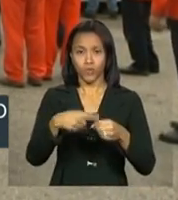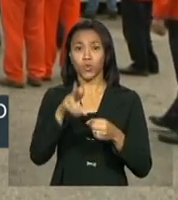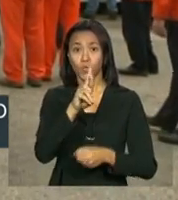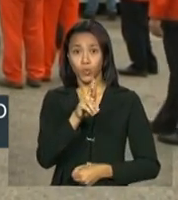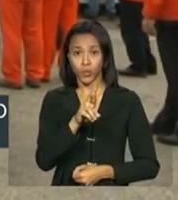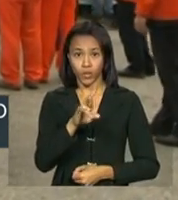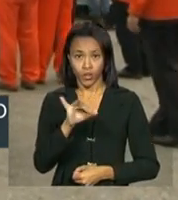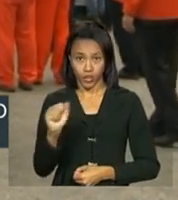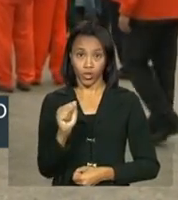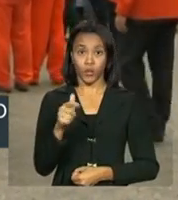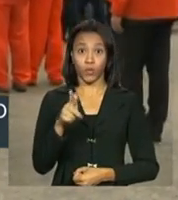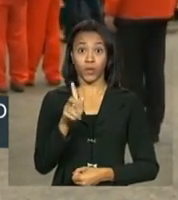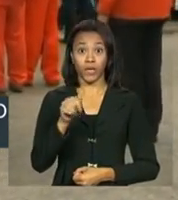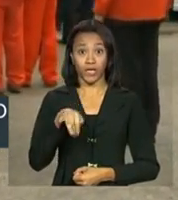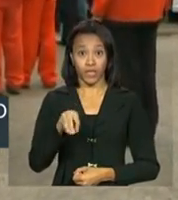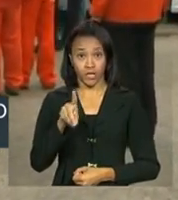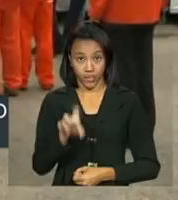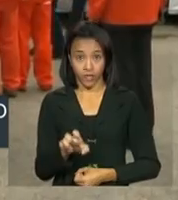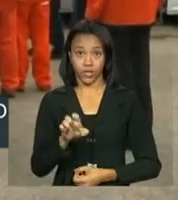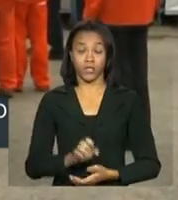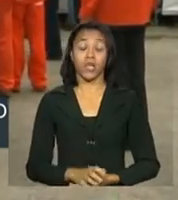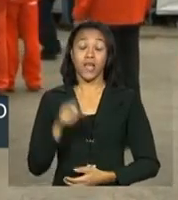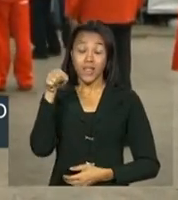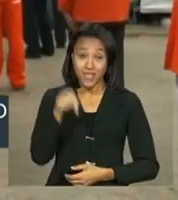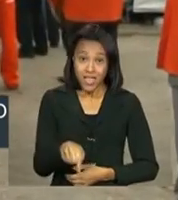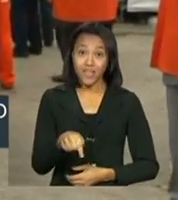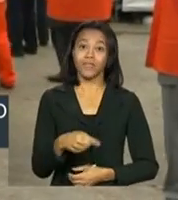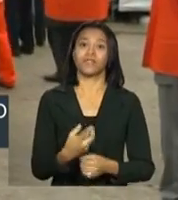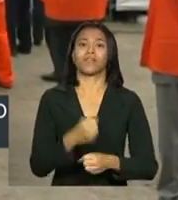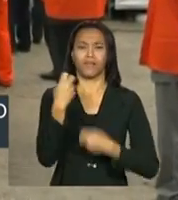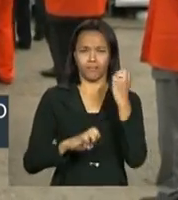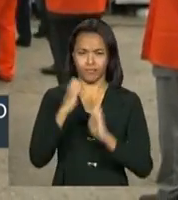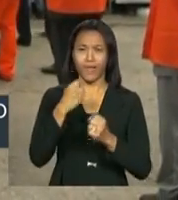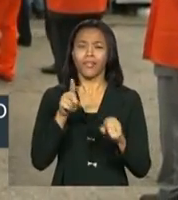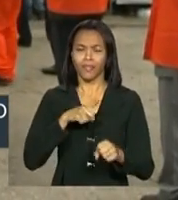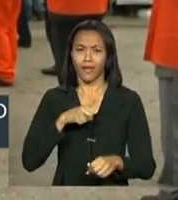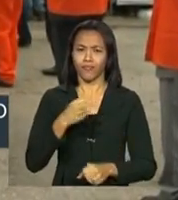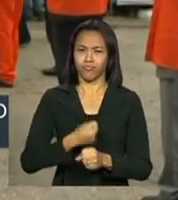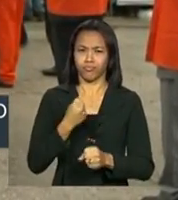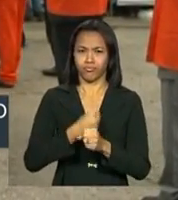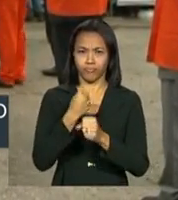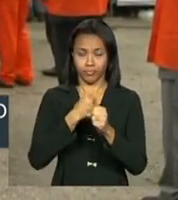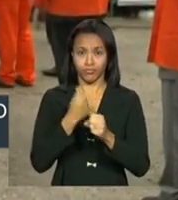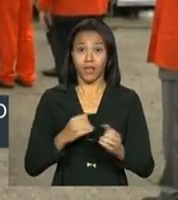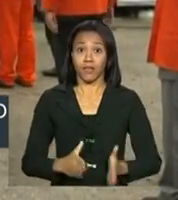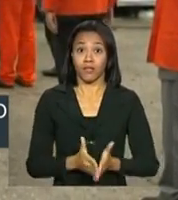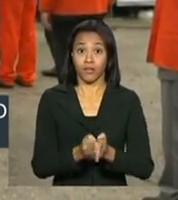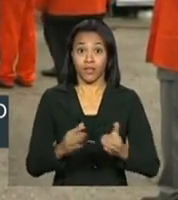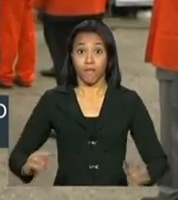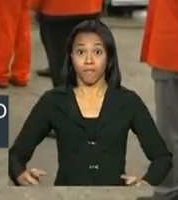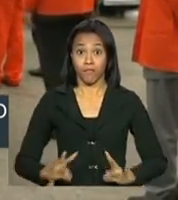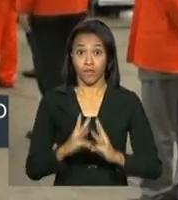do porto de Rio Grande. Neste estaleiro que estão as obras da plataforma